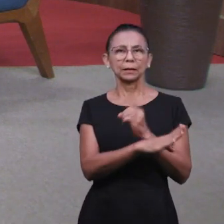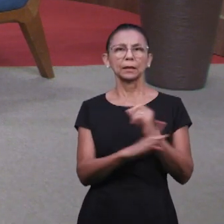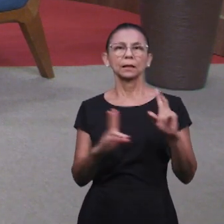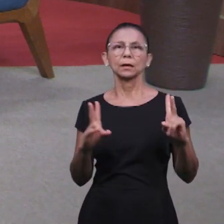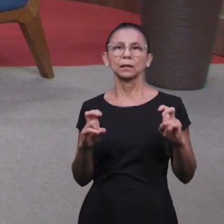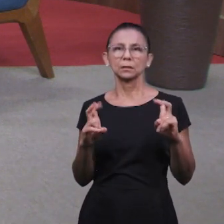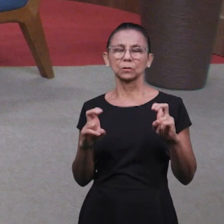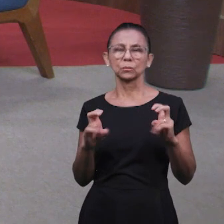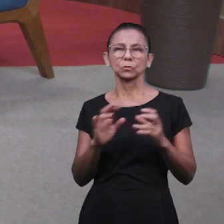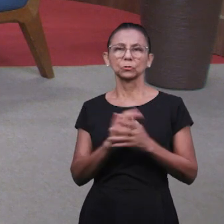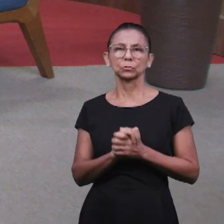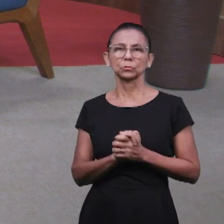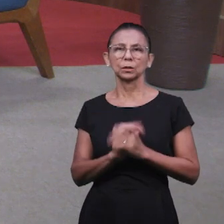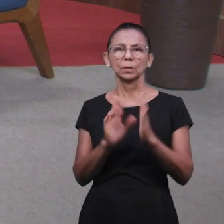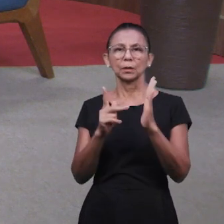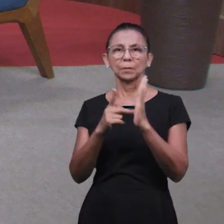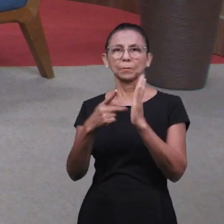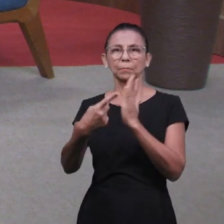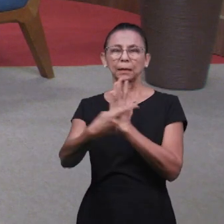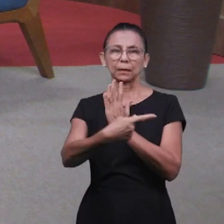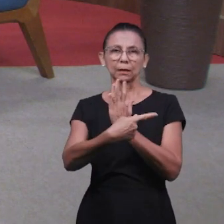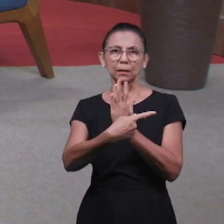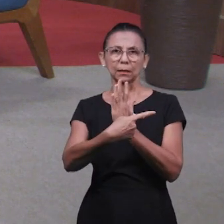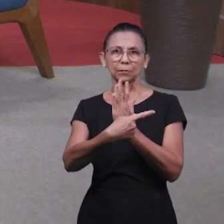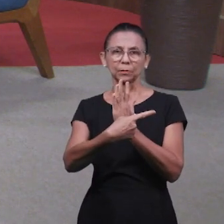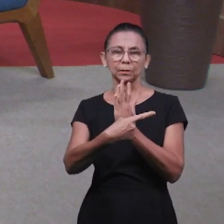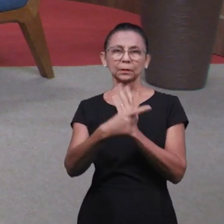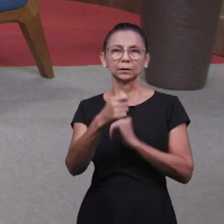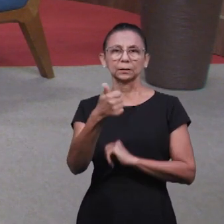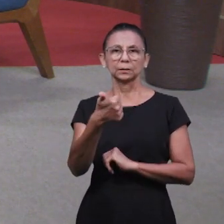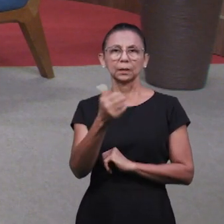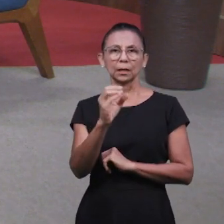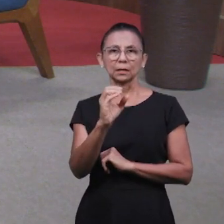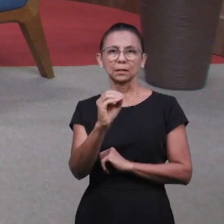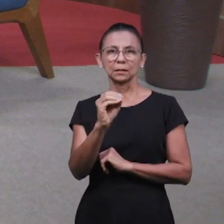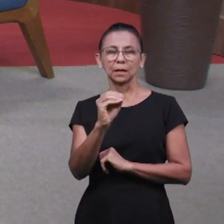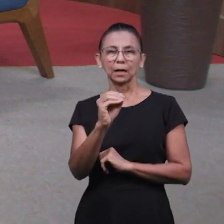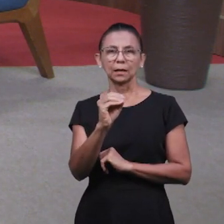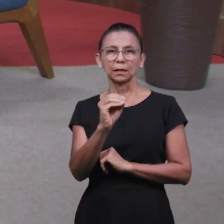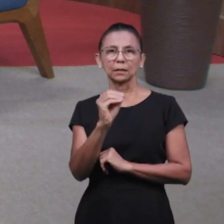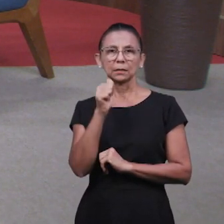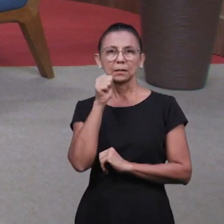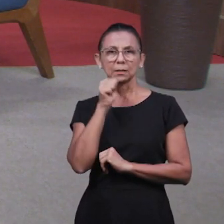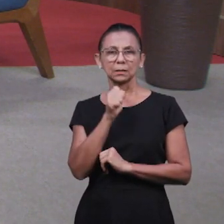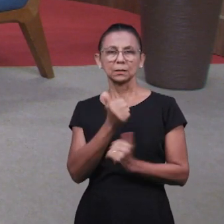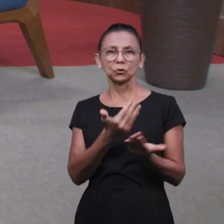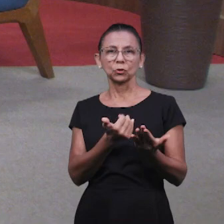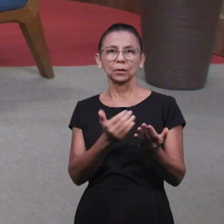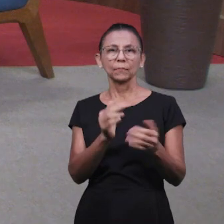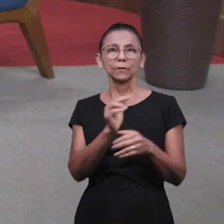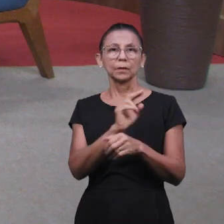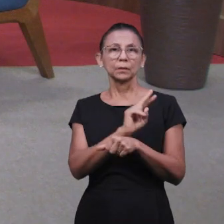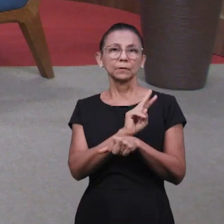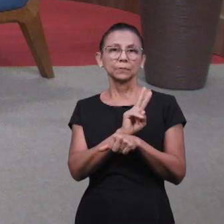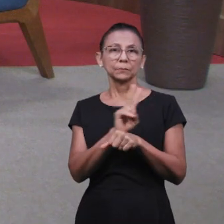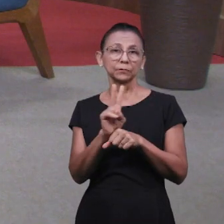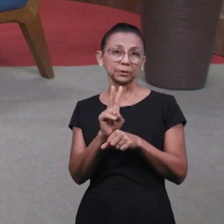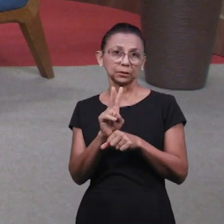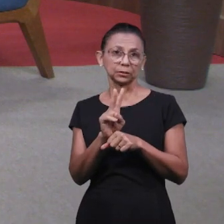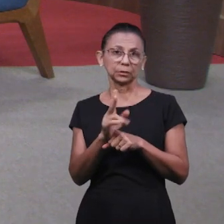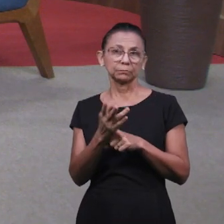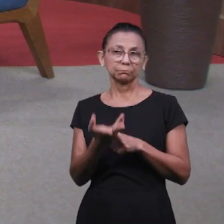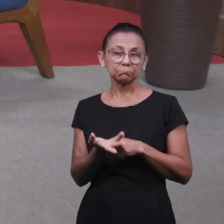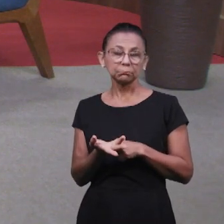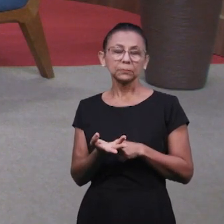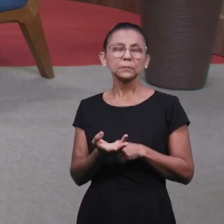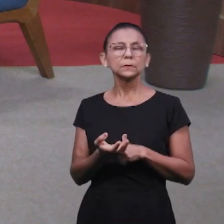sobre a parábola das 10 virgens, né? Que é uma parábola muito esclarecedora, né, do